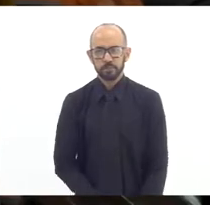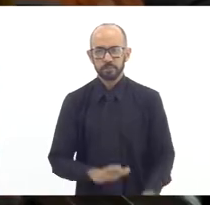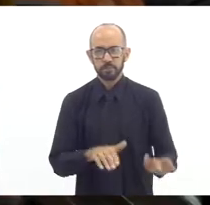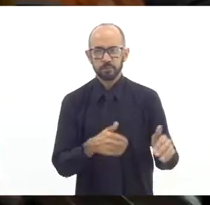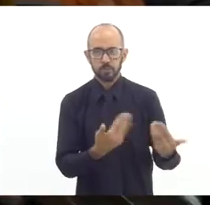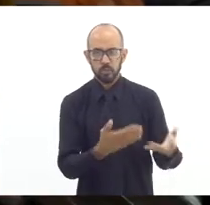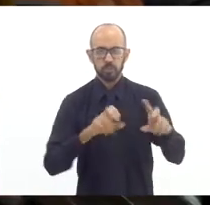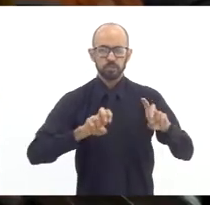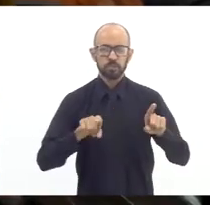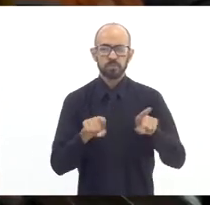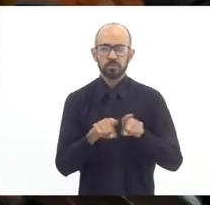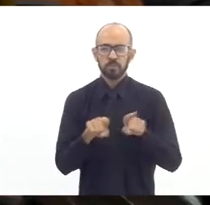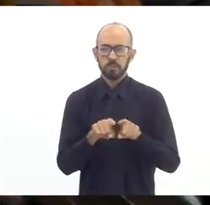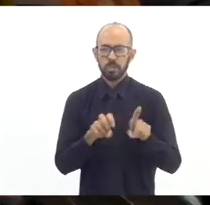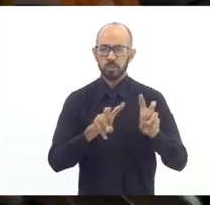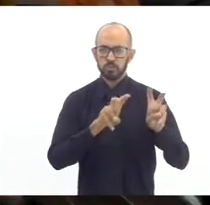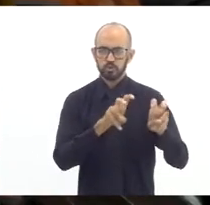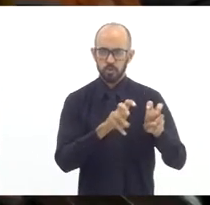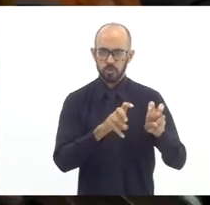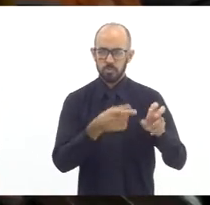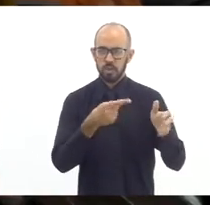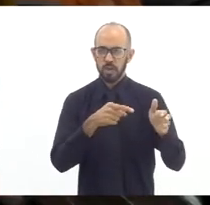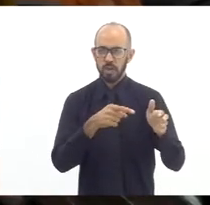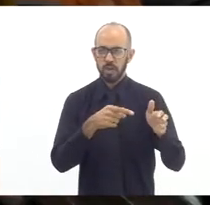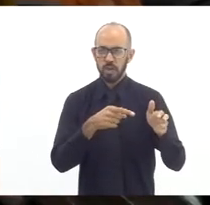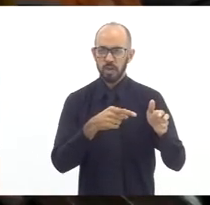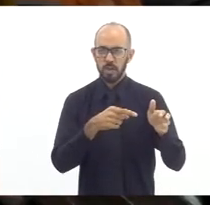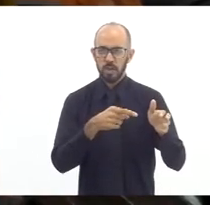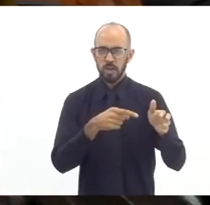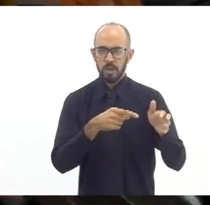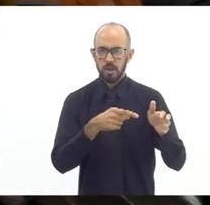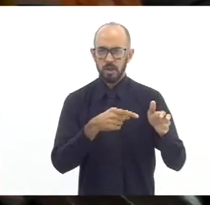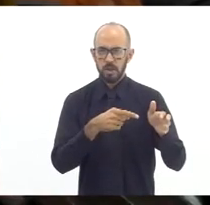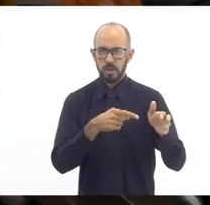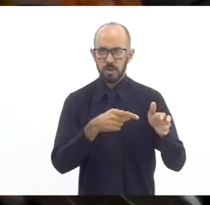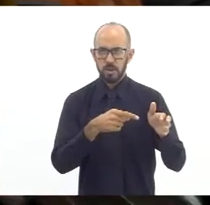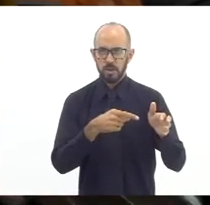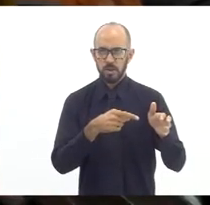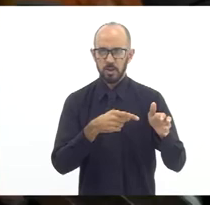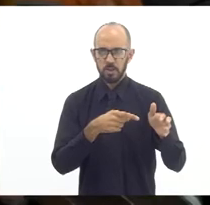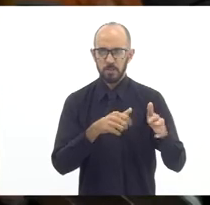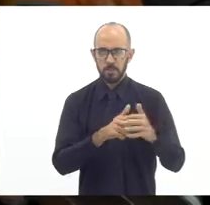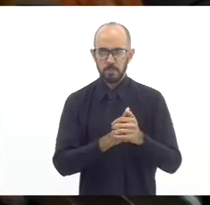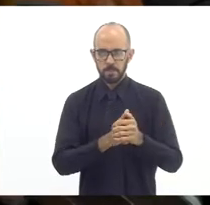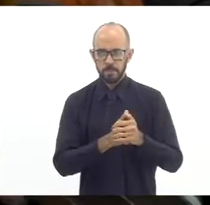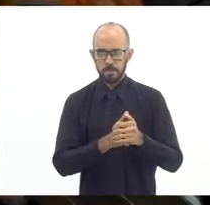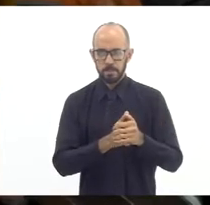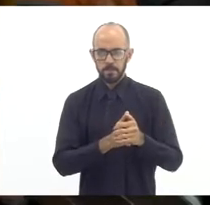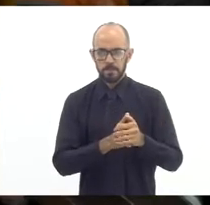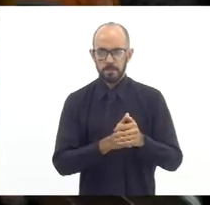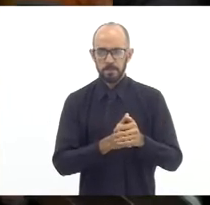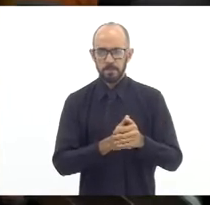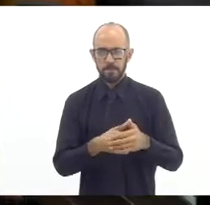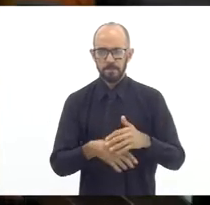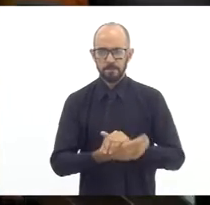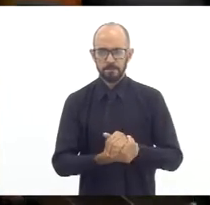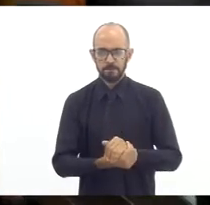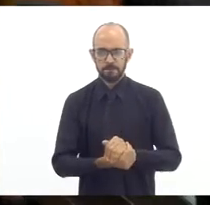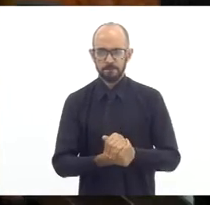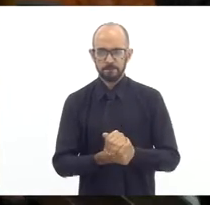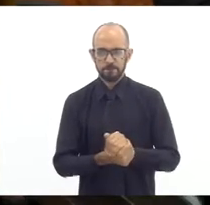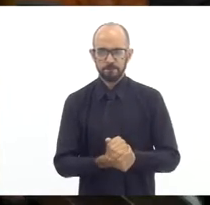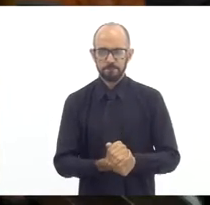Ainda sobre a pergunta da deputada... É porque eu anotei as perguntas da senhora e vou pela ordem.